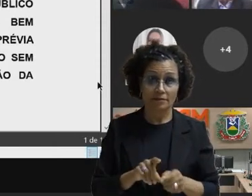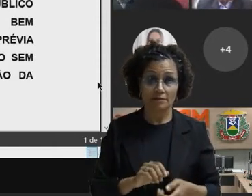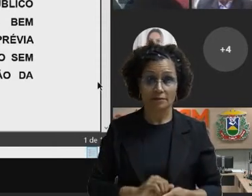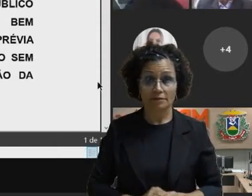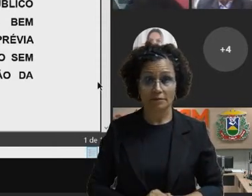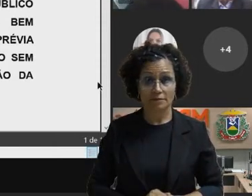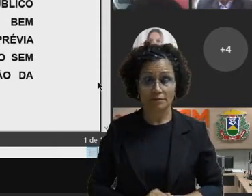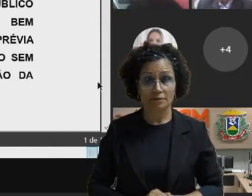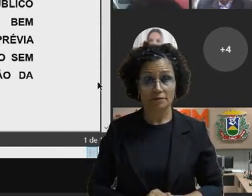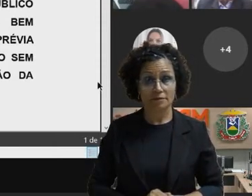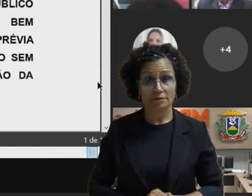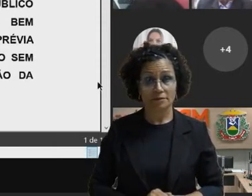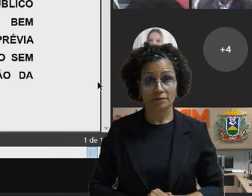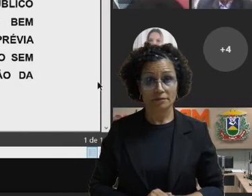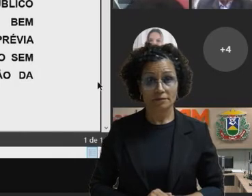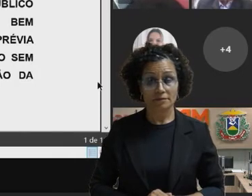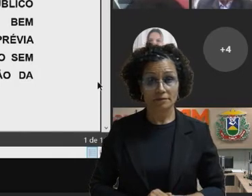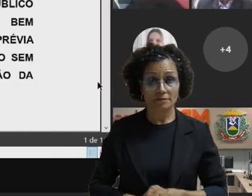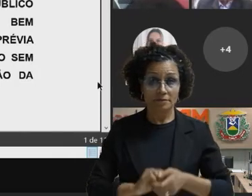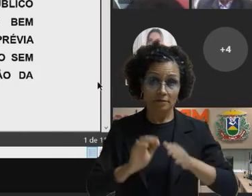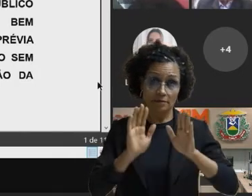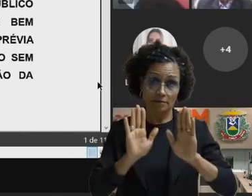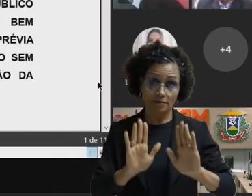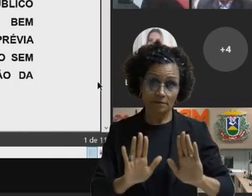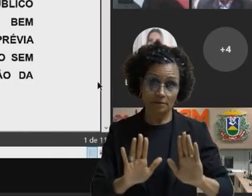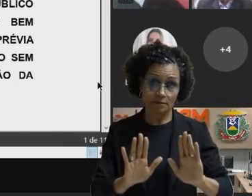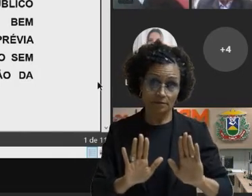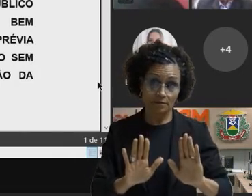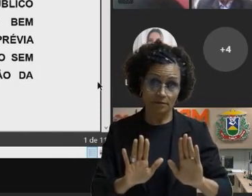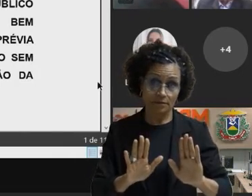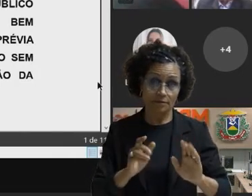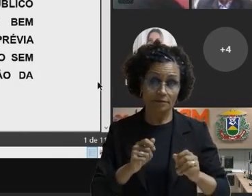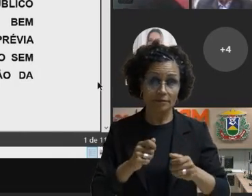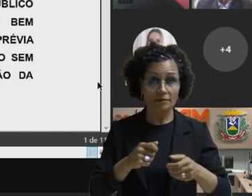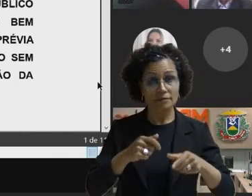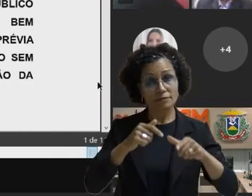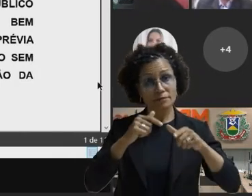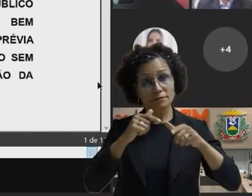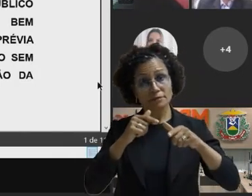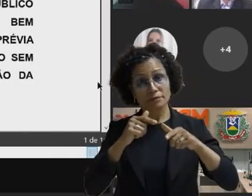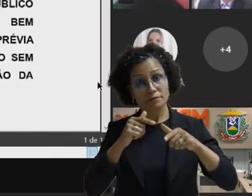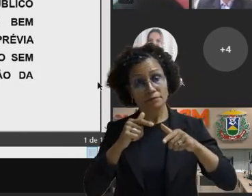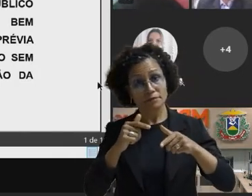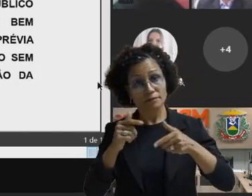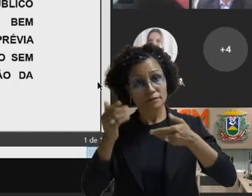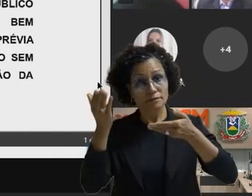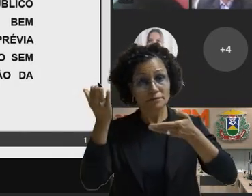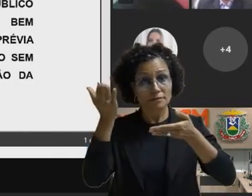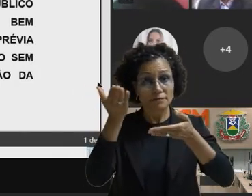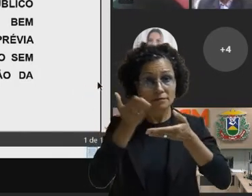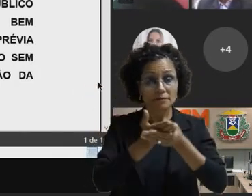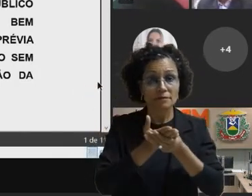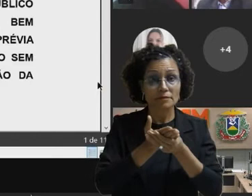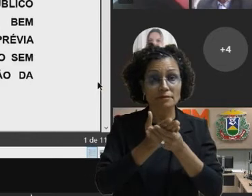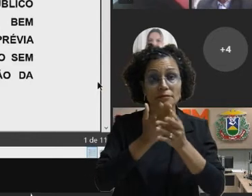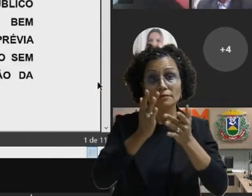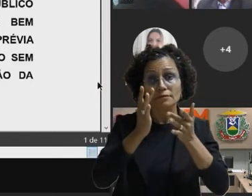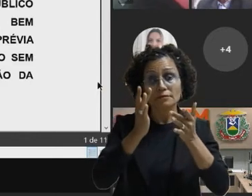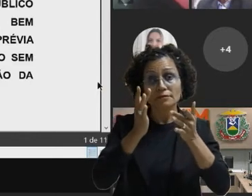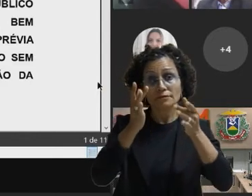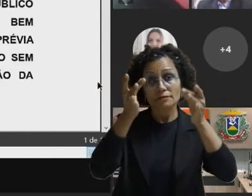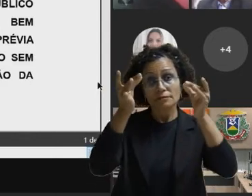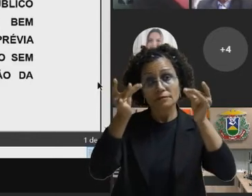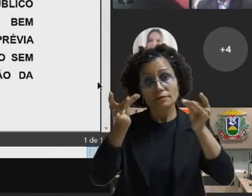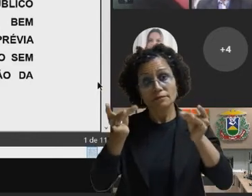caso concreto, mas devido a ser uma questão que deixou de técnica, e se